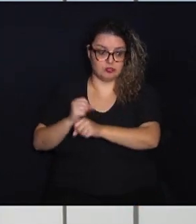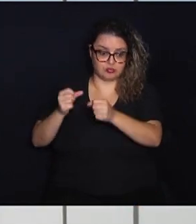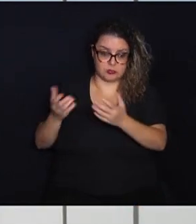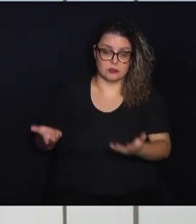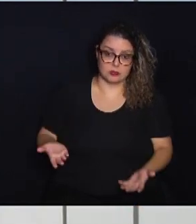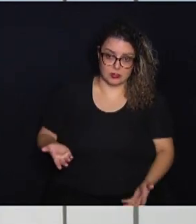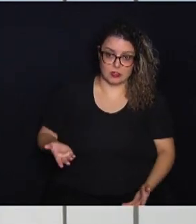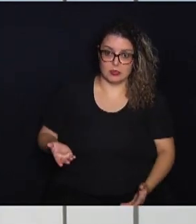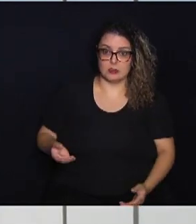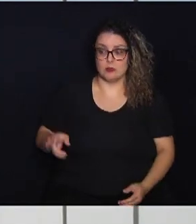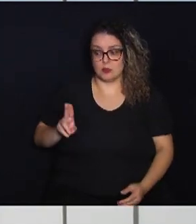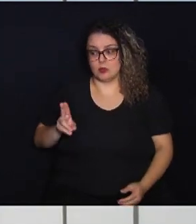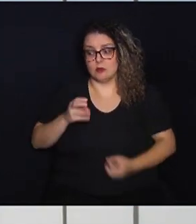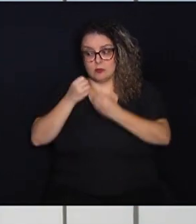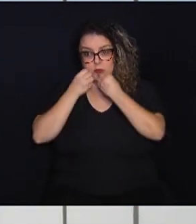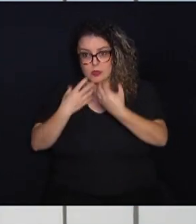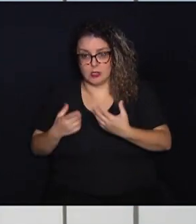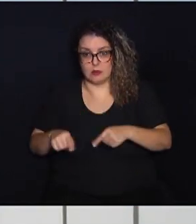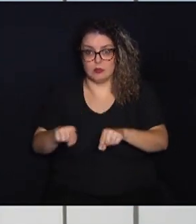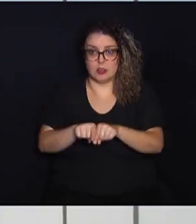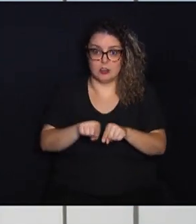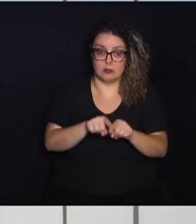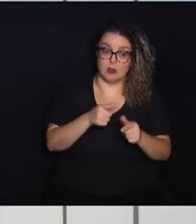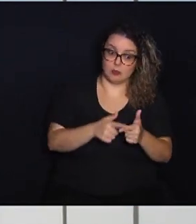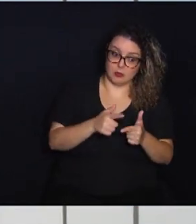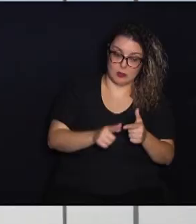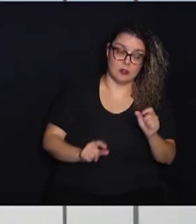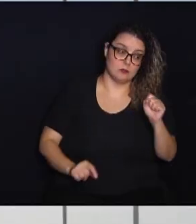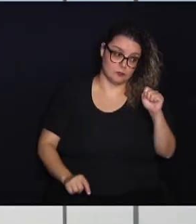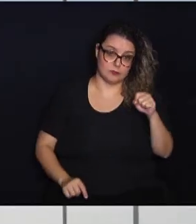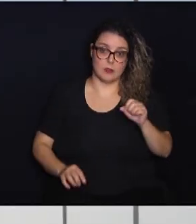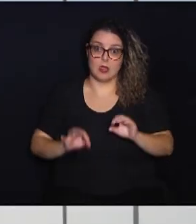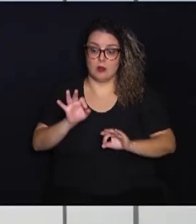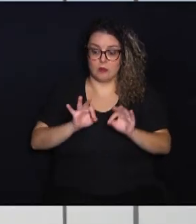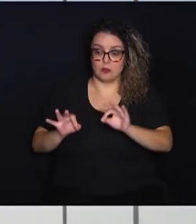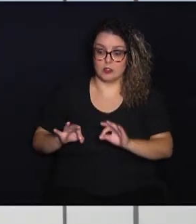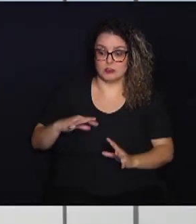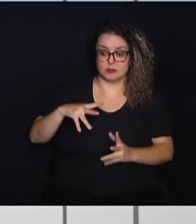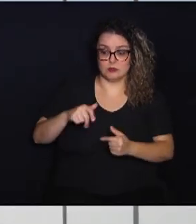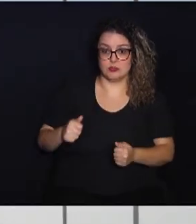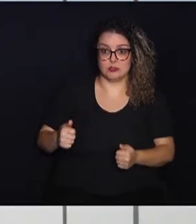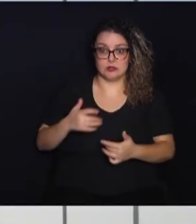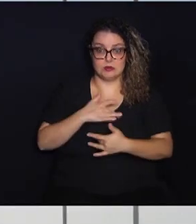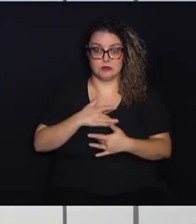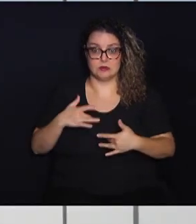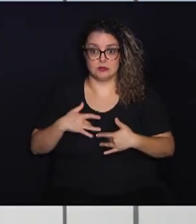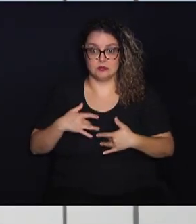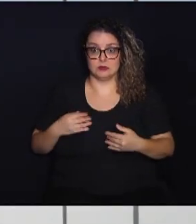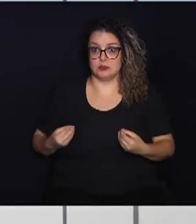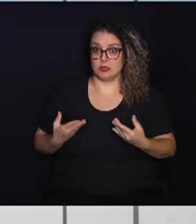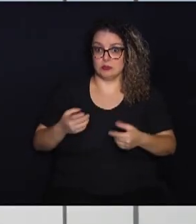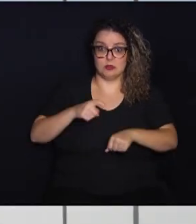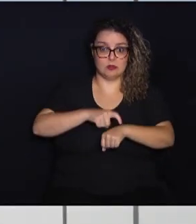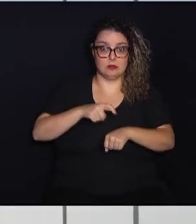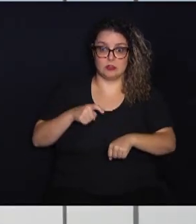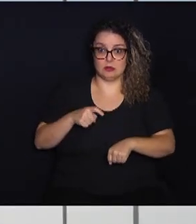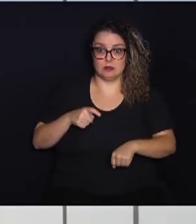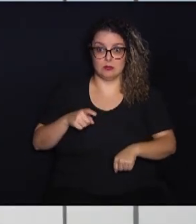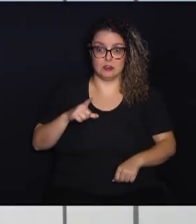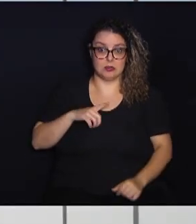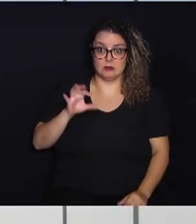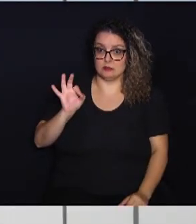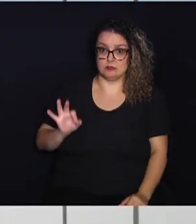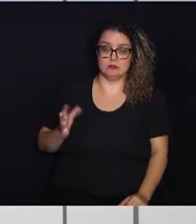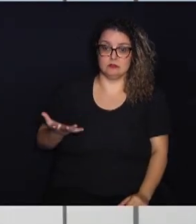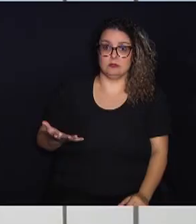pode usar para o bem, como você pode usar para um problema. A Organização Mundial da Saúde já estipulou o tempo e faz super sentido.